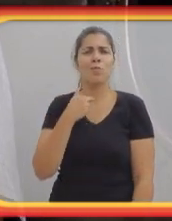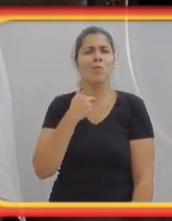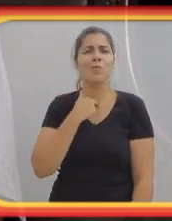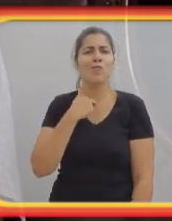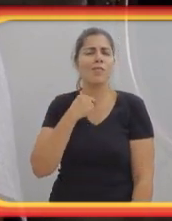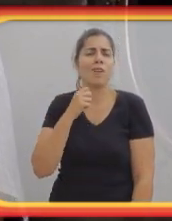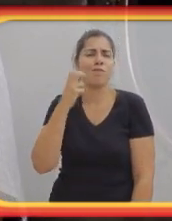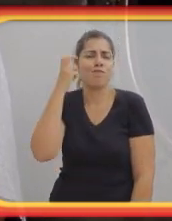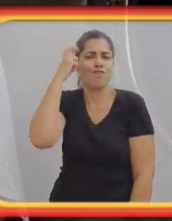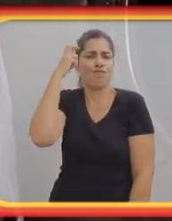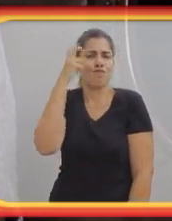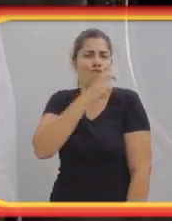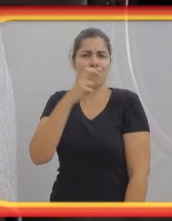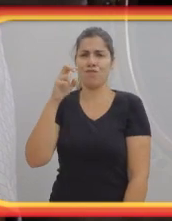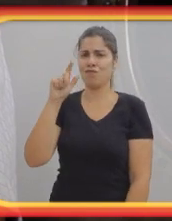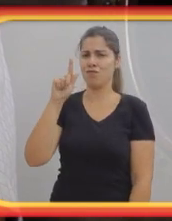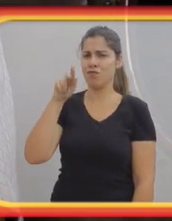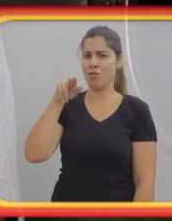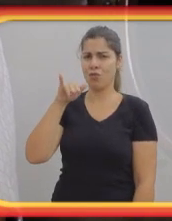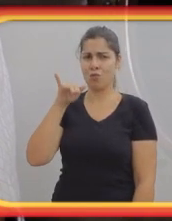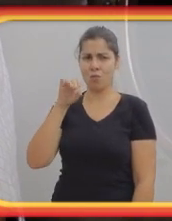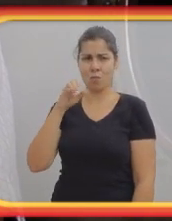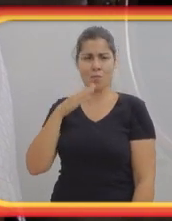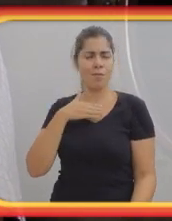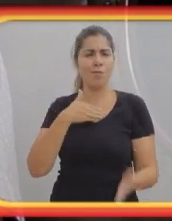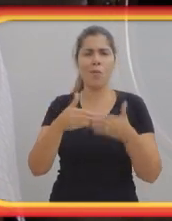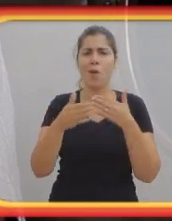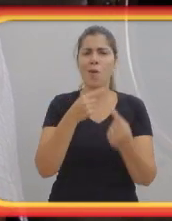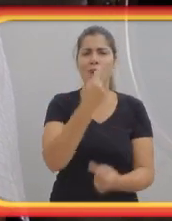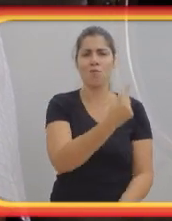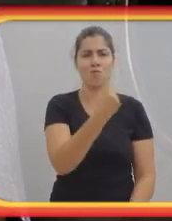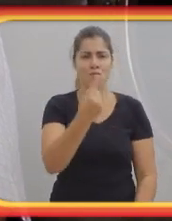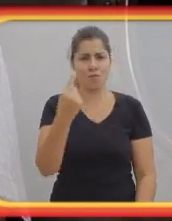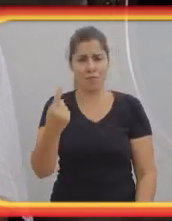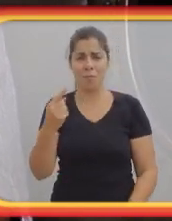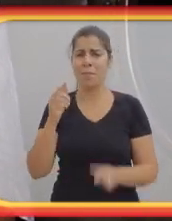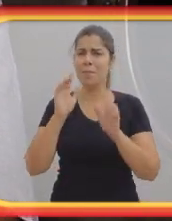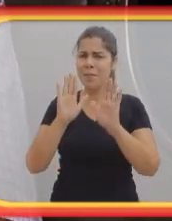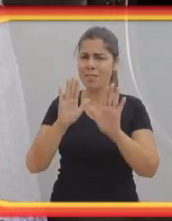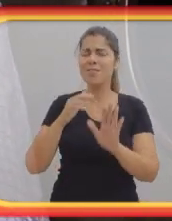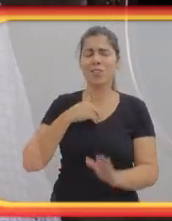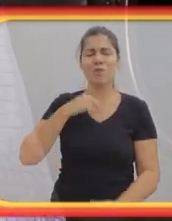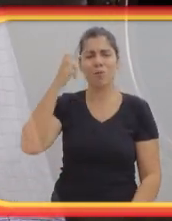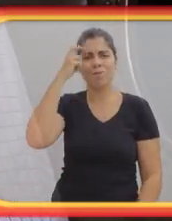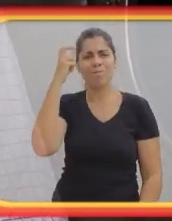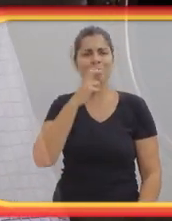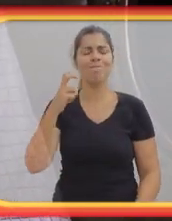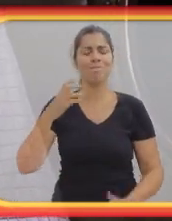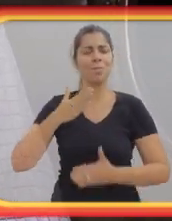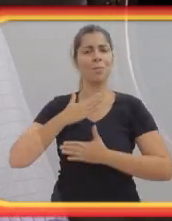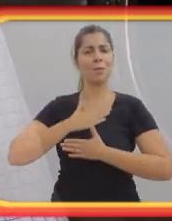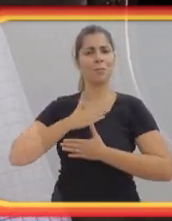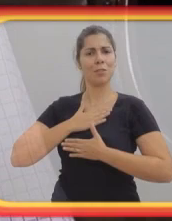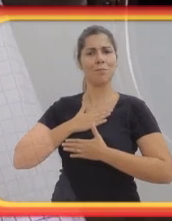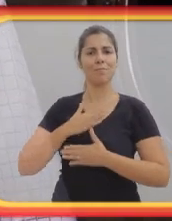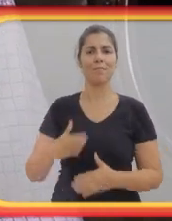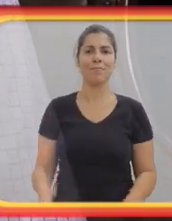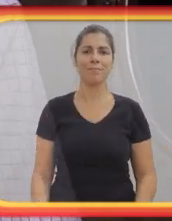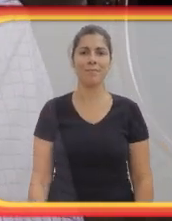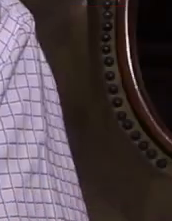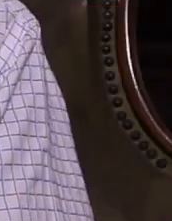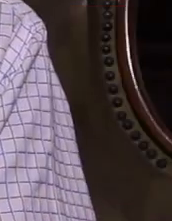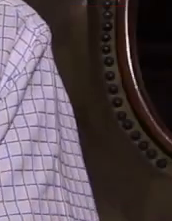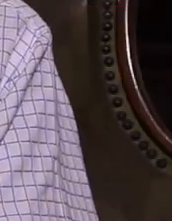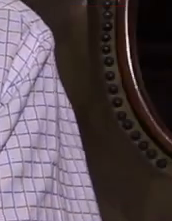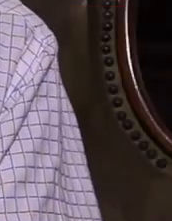a música, eu me realizei dentro da música, dentro da minha ótica, eu me realizei dentro da música. Eu